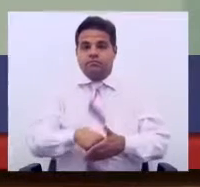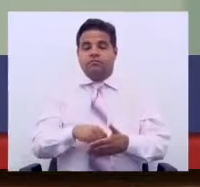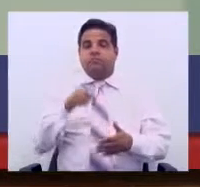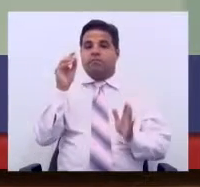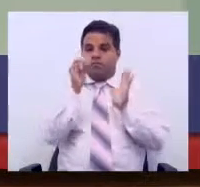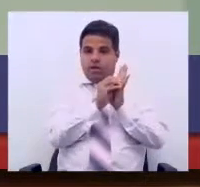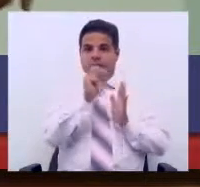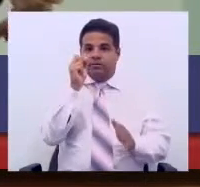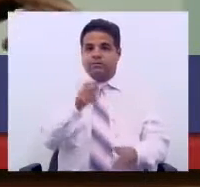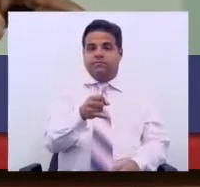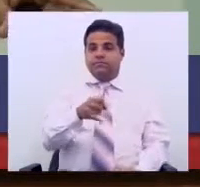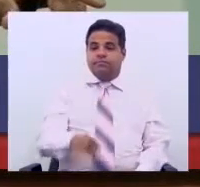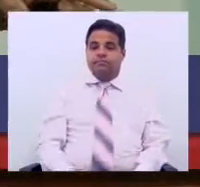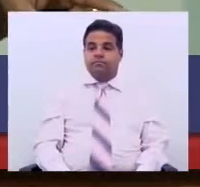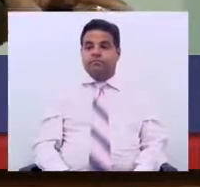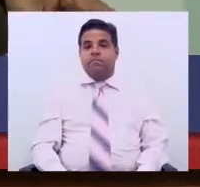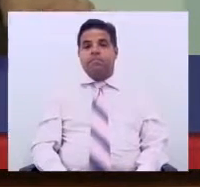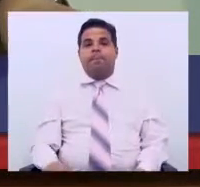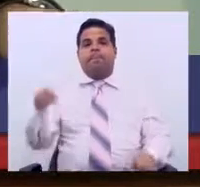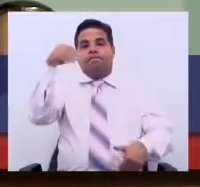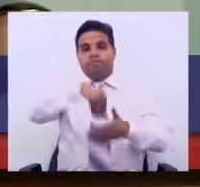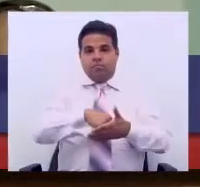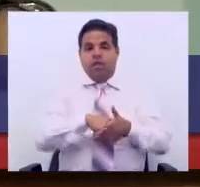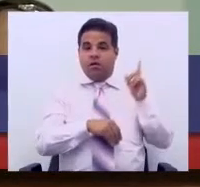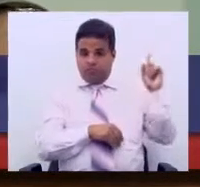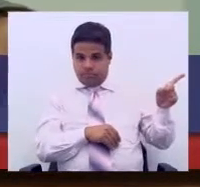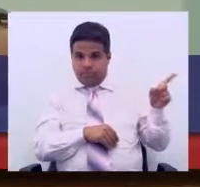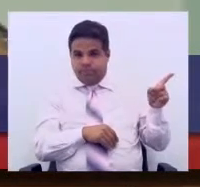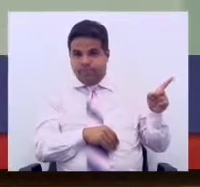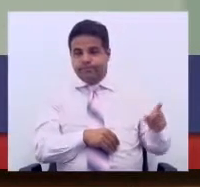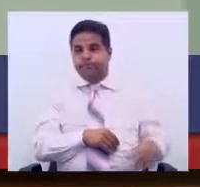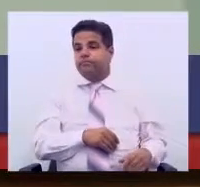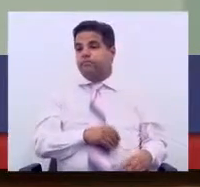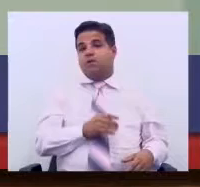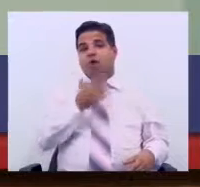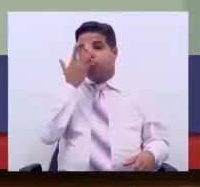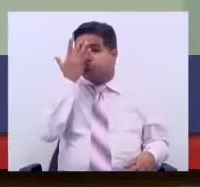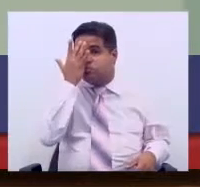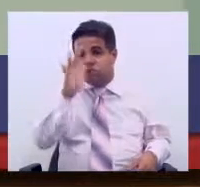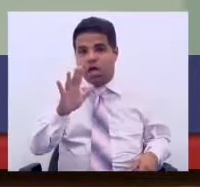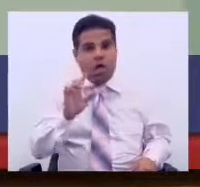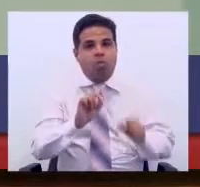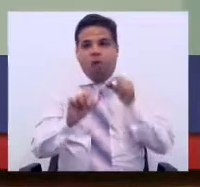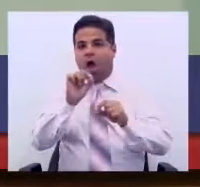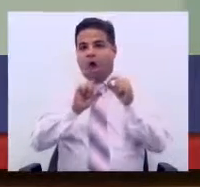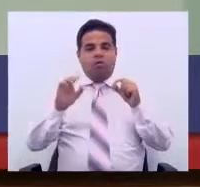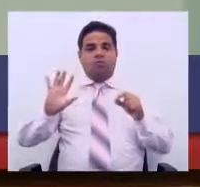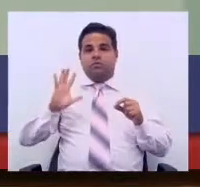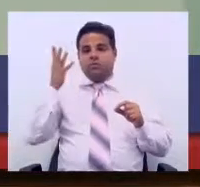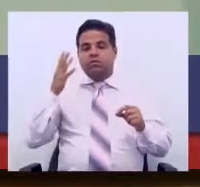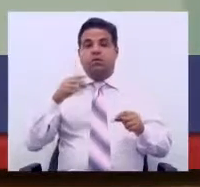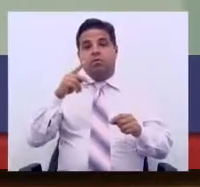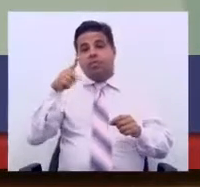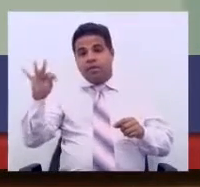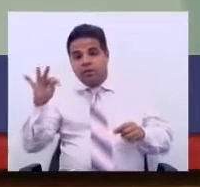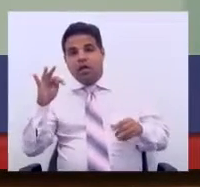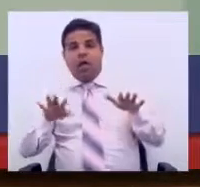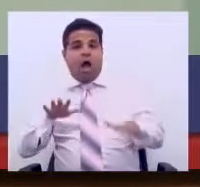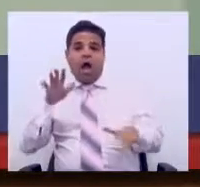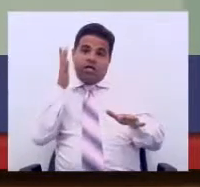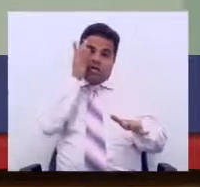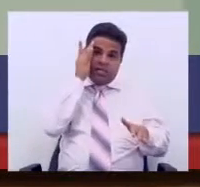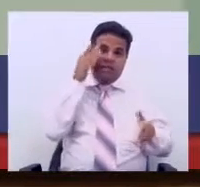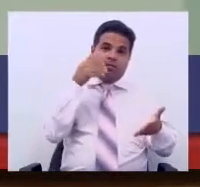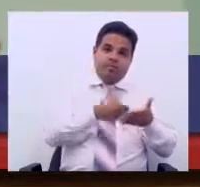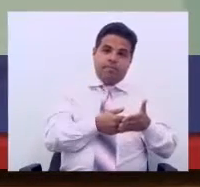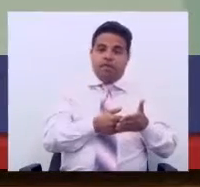sim. Eu votei no terminal. Não sei qual o motivo, talvez o PT saiba que já vai perder a eleição, o próximo